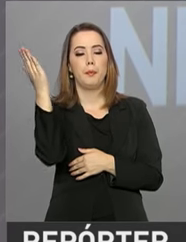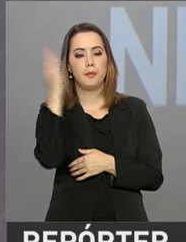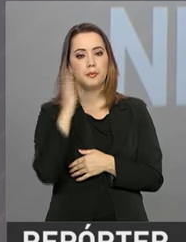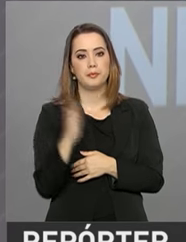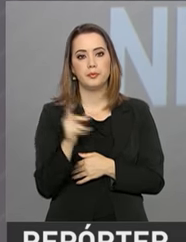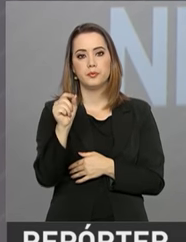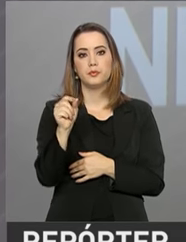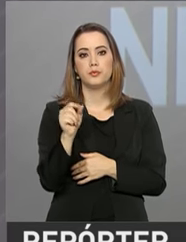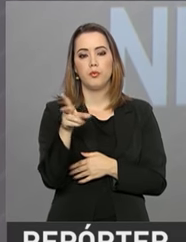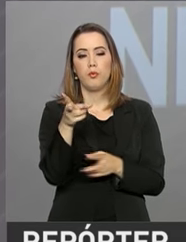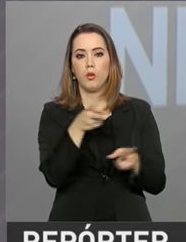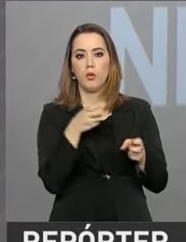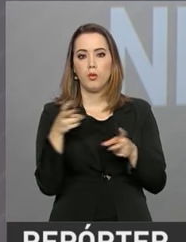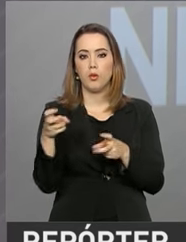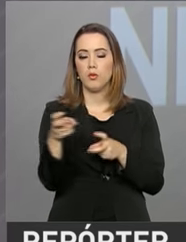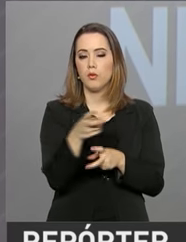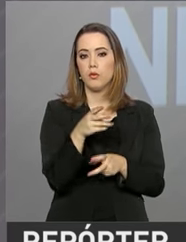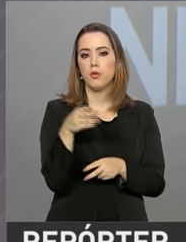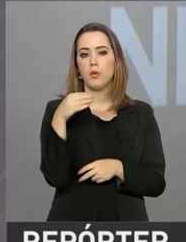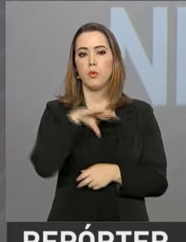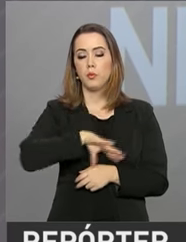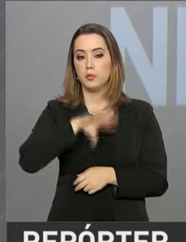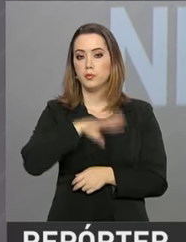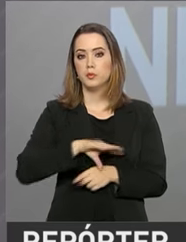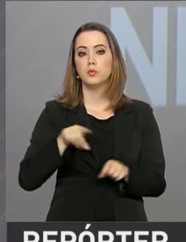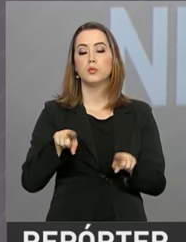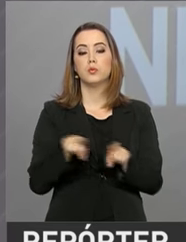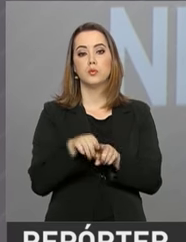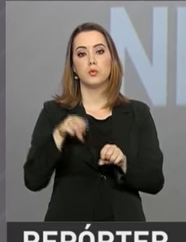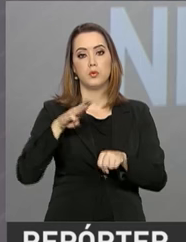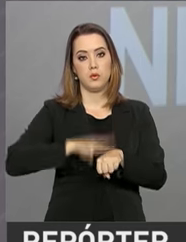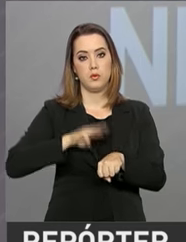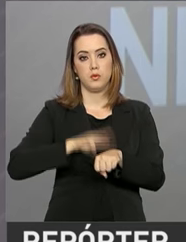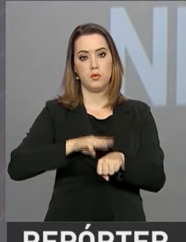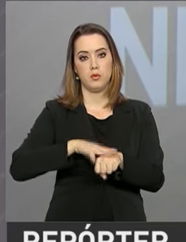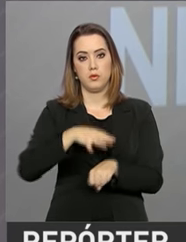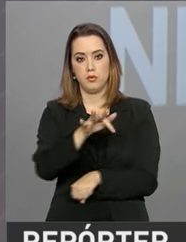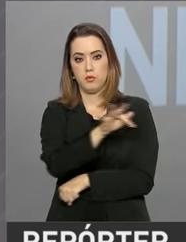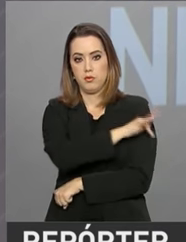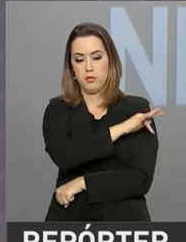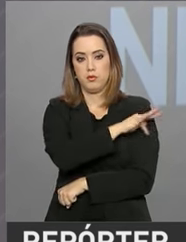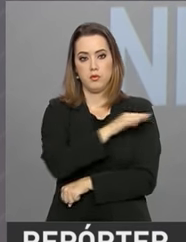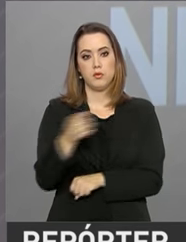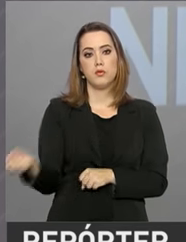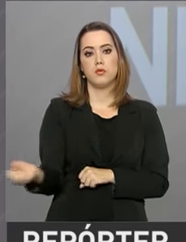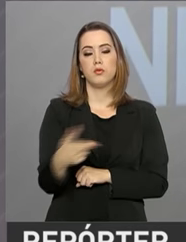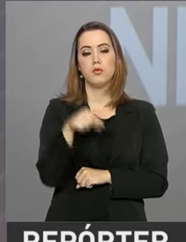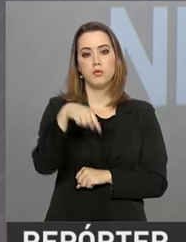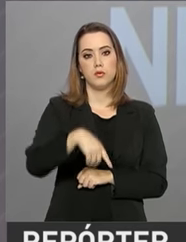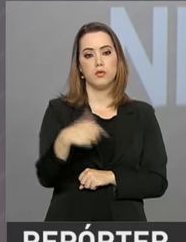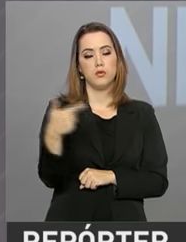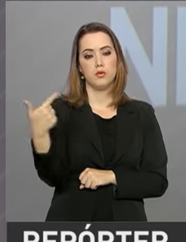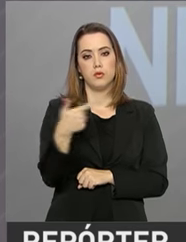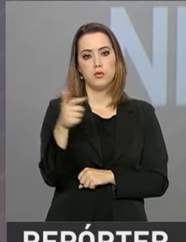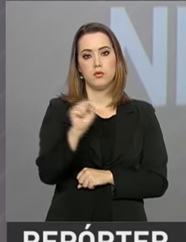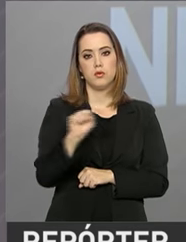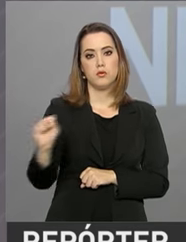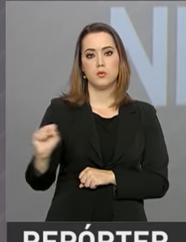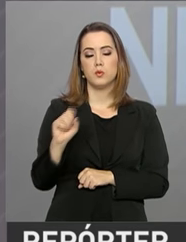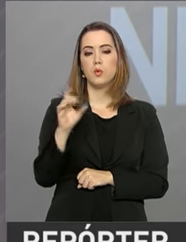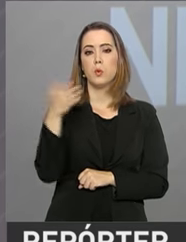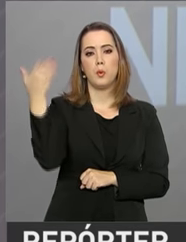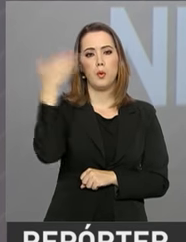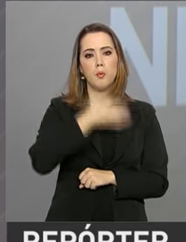Matemática dos alunos do Ensino Fundamental terá uma novidade neste segundo semestre as provas vão estar disponíveis apenas